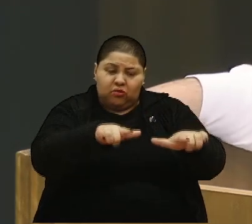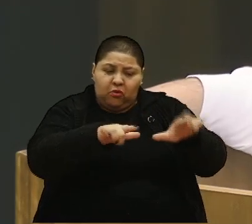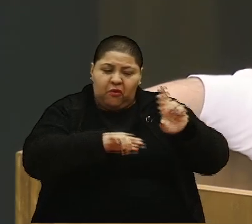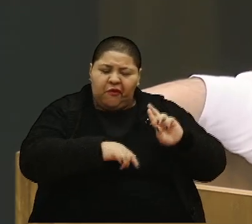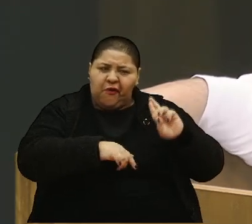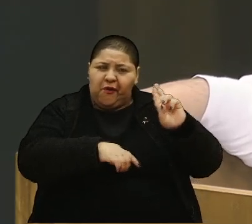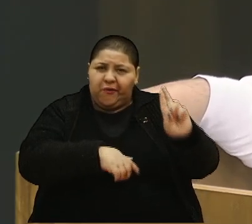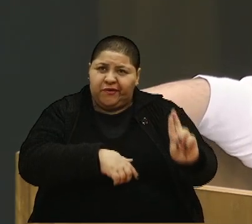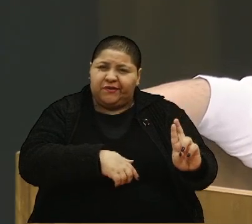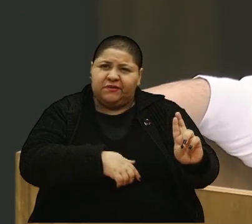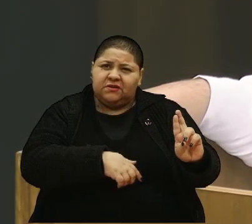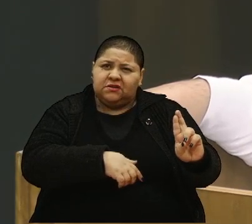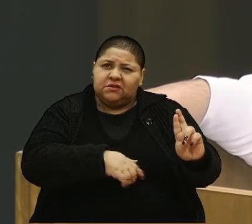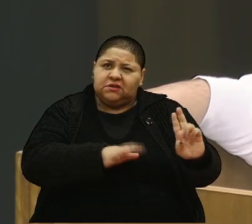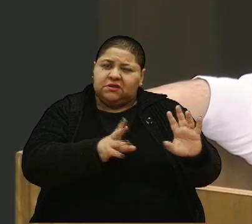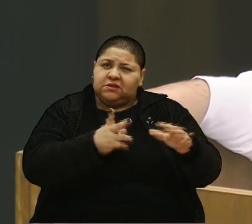representação,